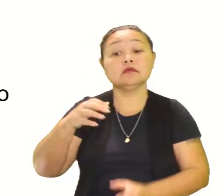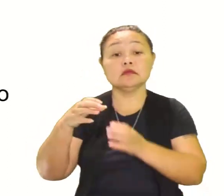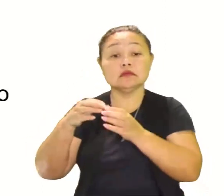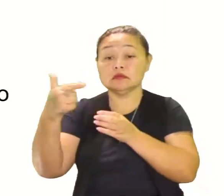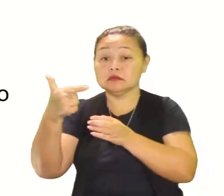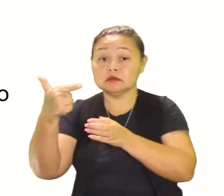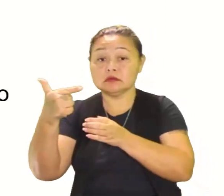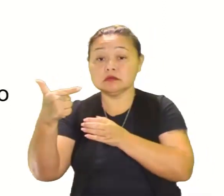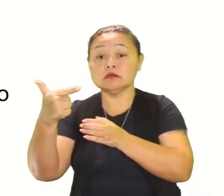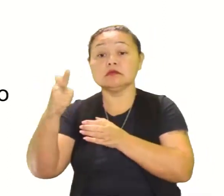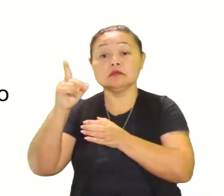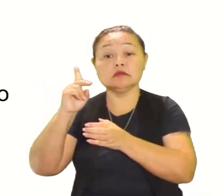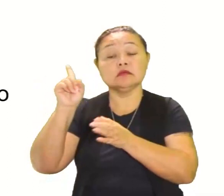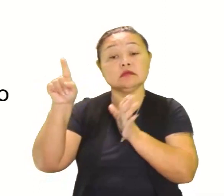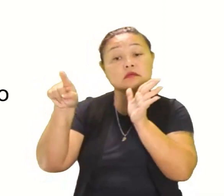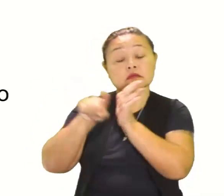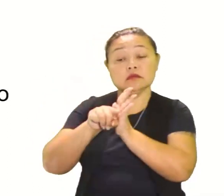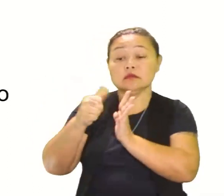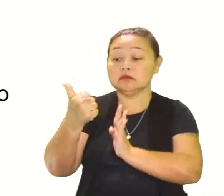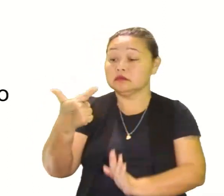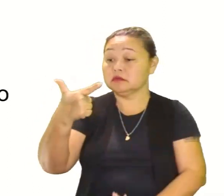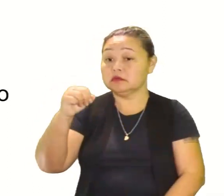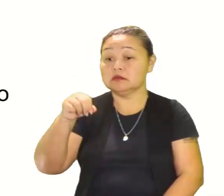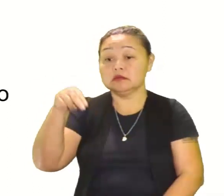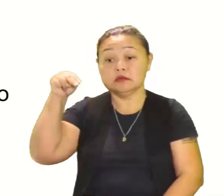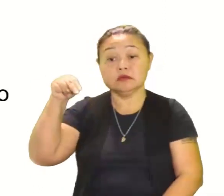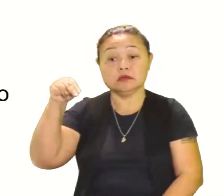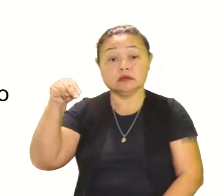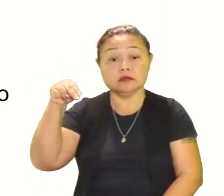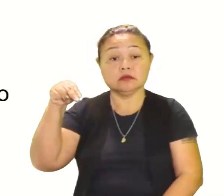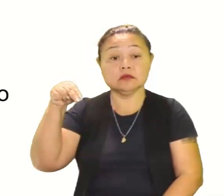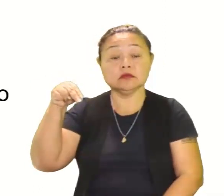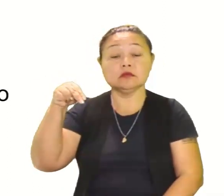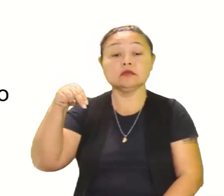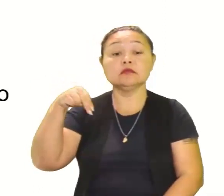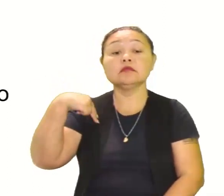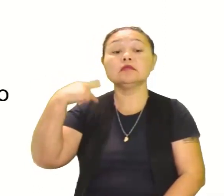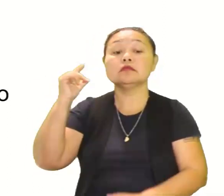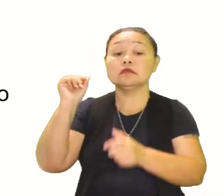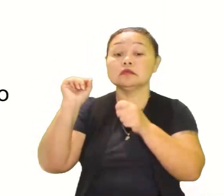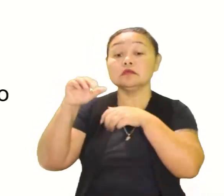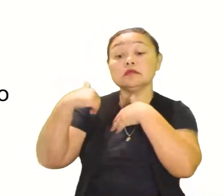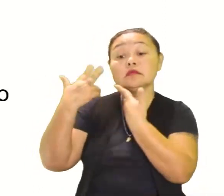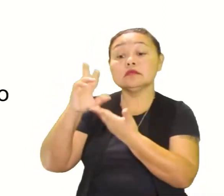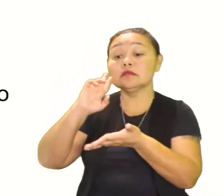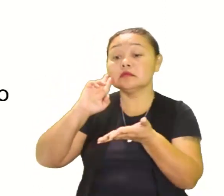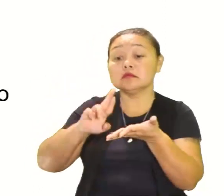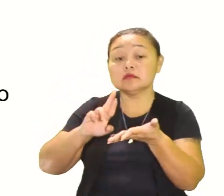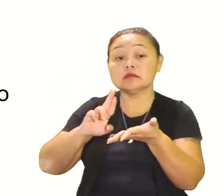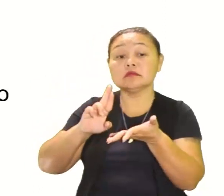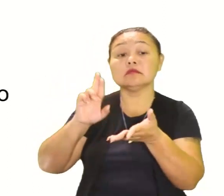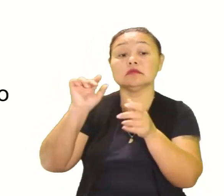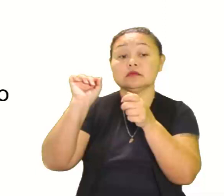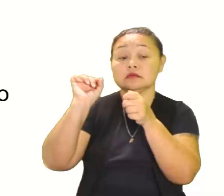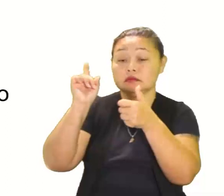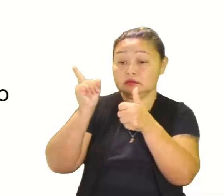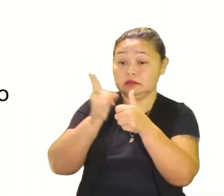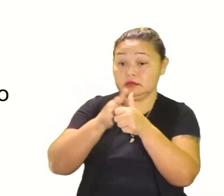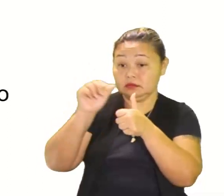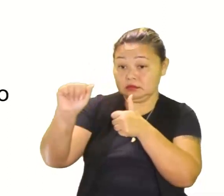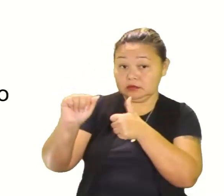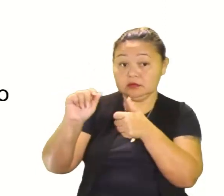e o grupo 2 com uma força de menos 120 newtons. E aí responda.